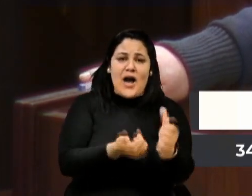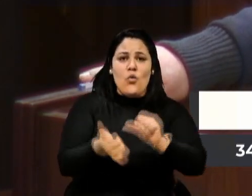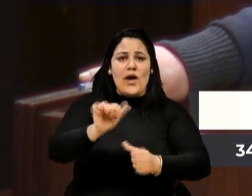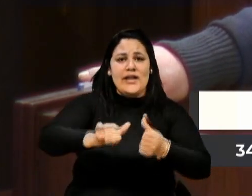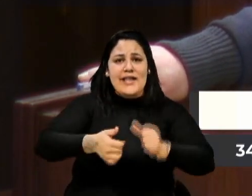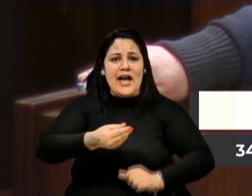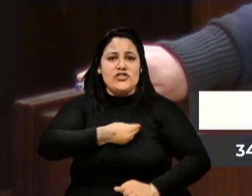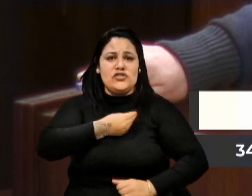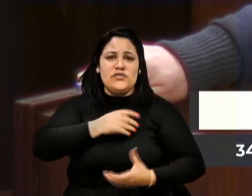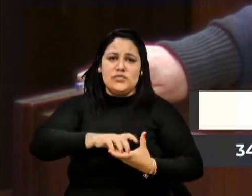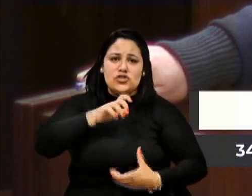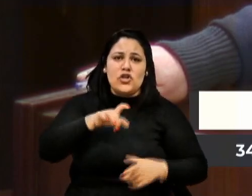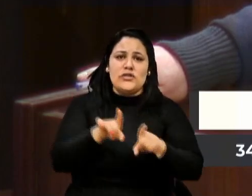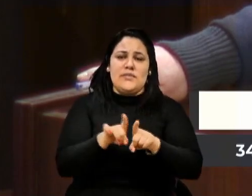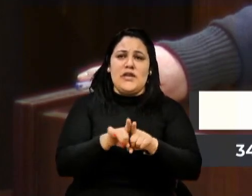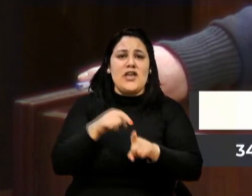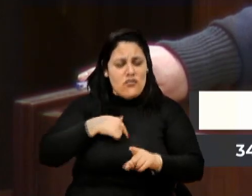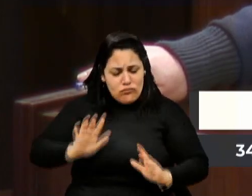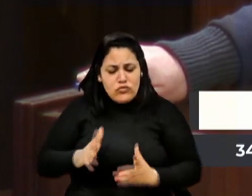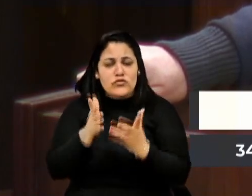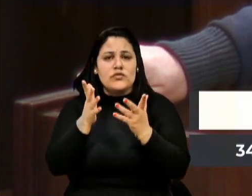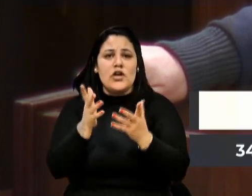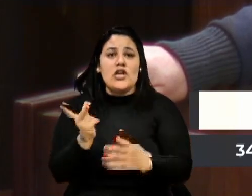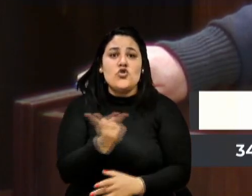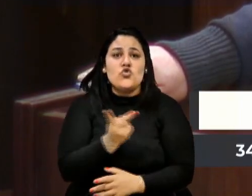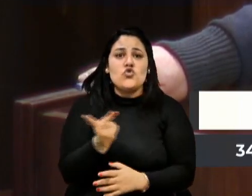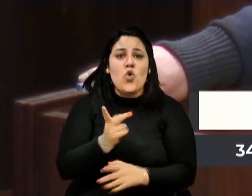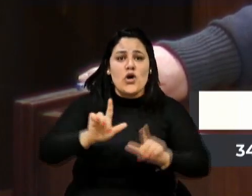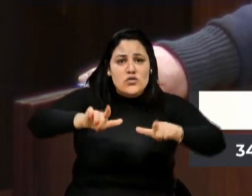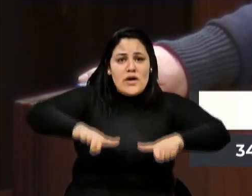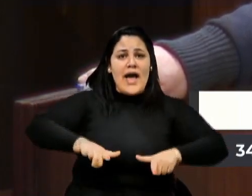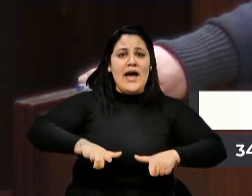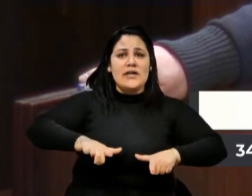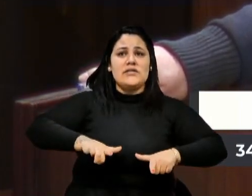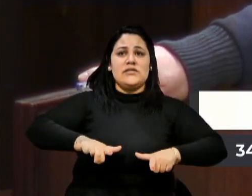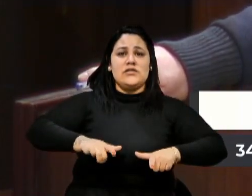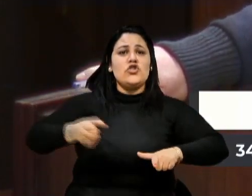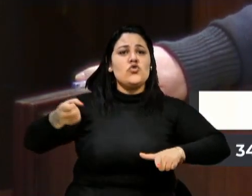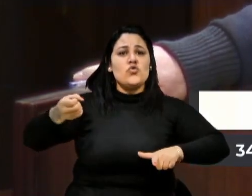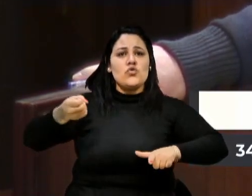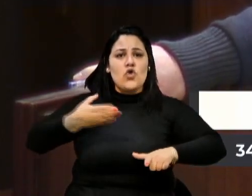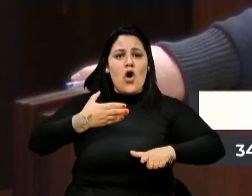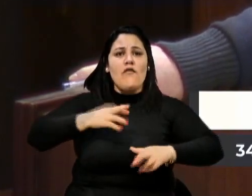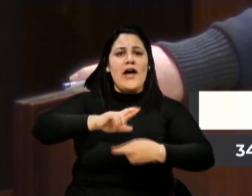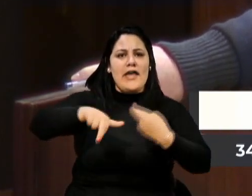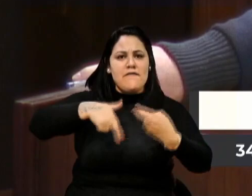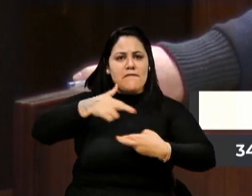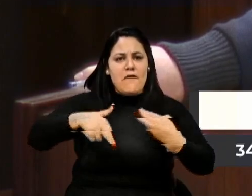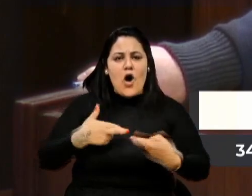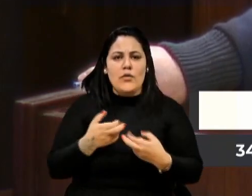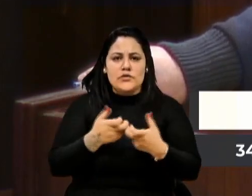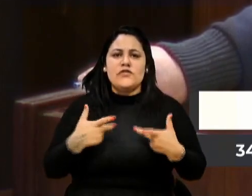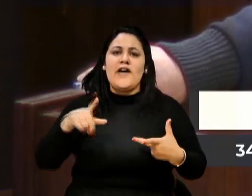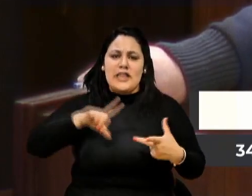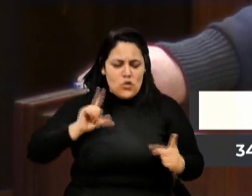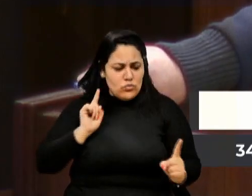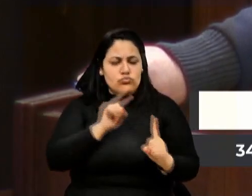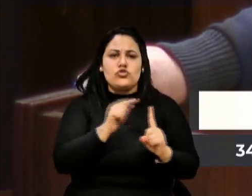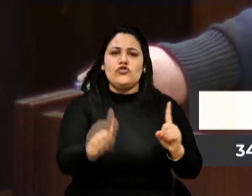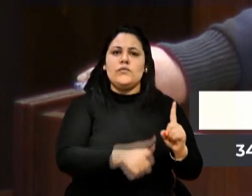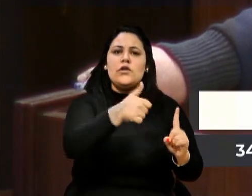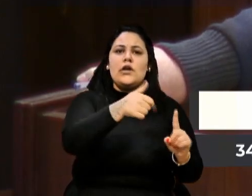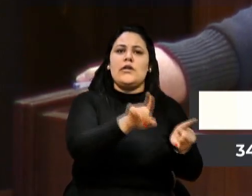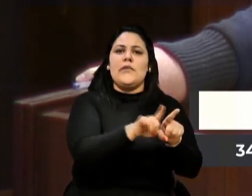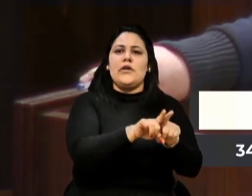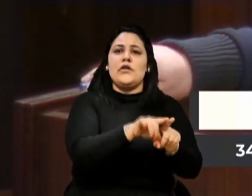nossos idosos. E o Recanto da Compaixão e o Lar da Velhice, né, nesse novo horizonte, terão esse propósito. E convoco a